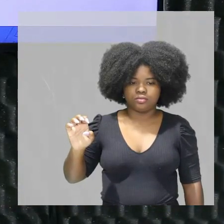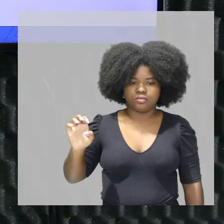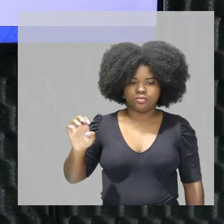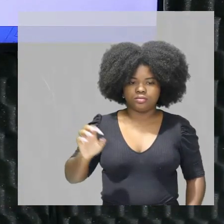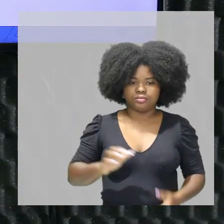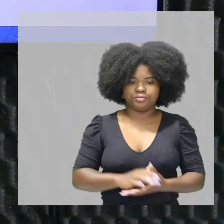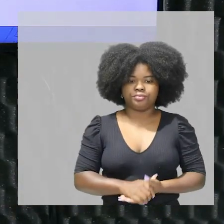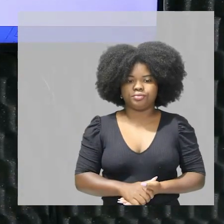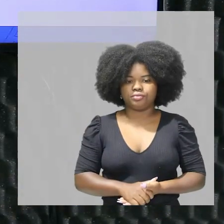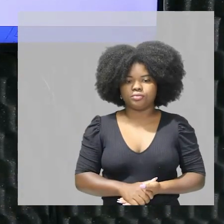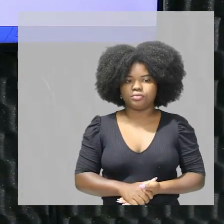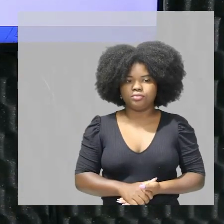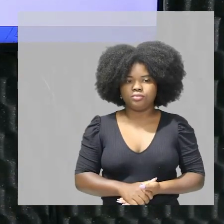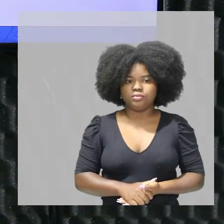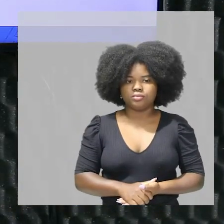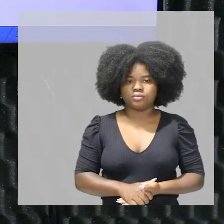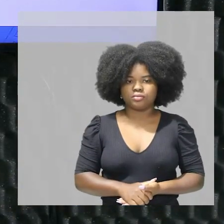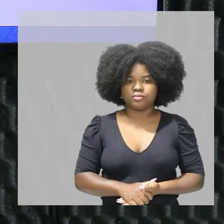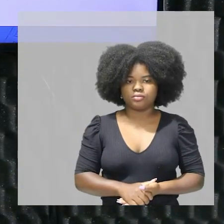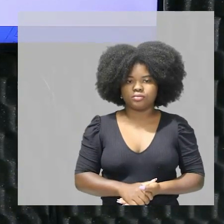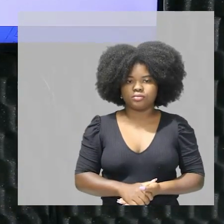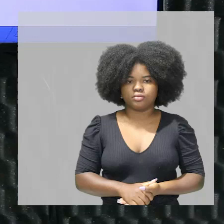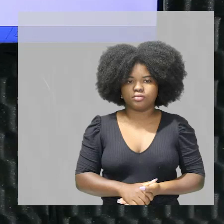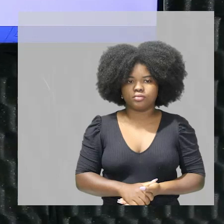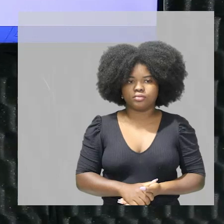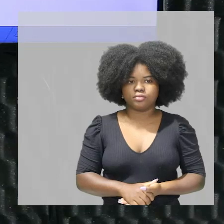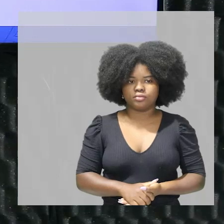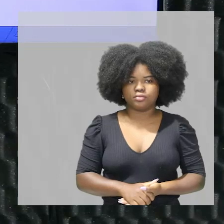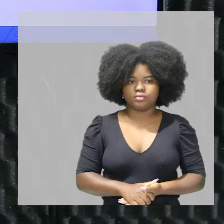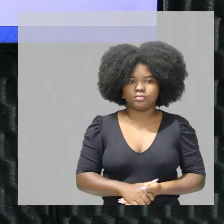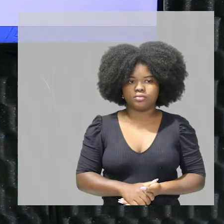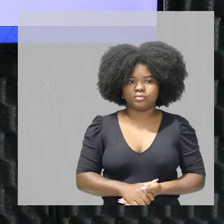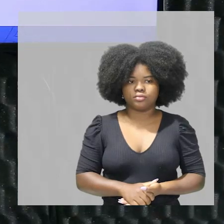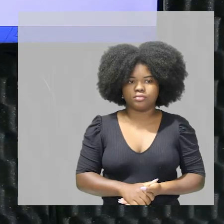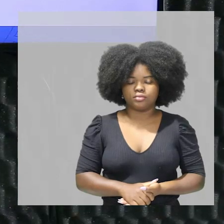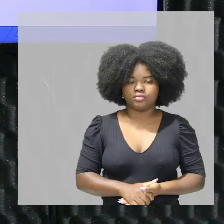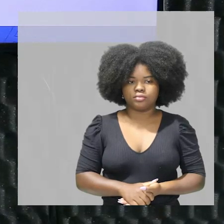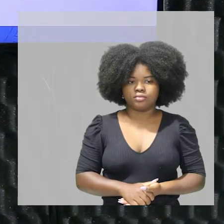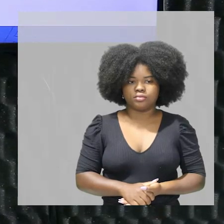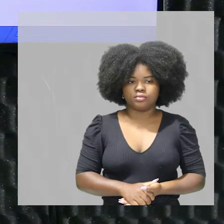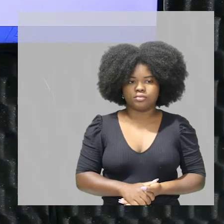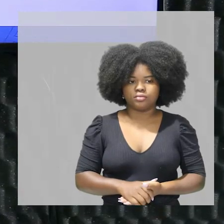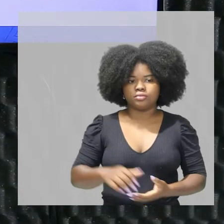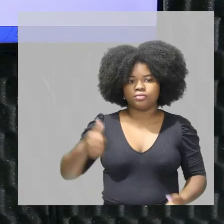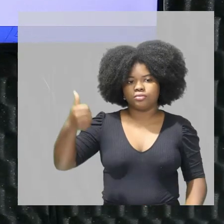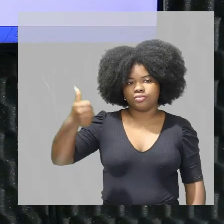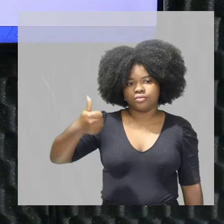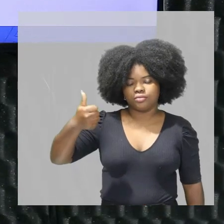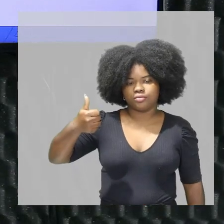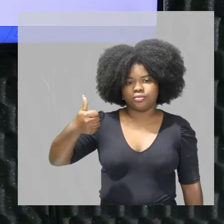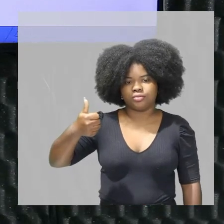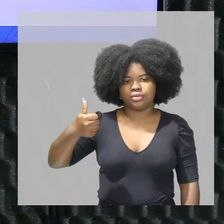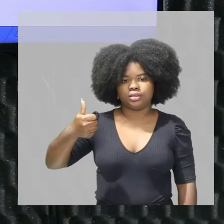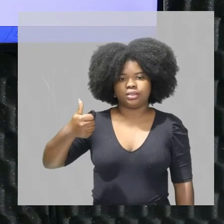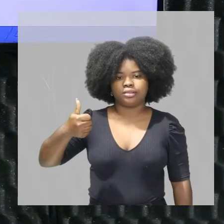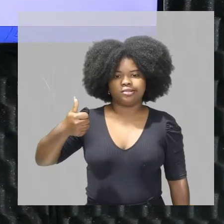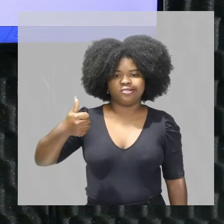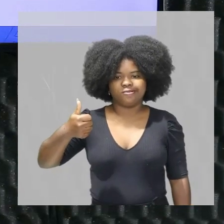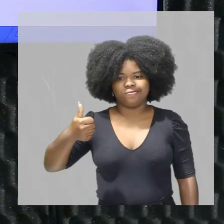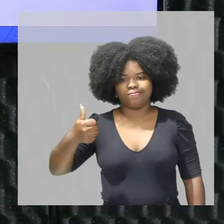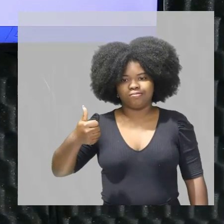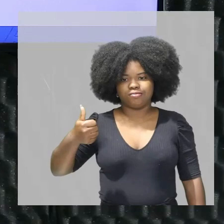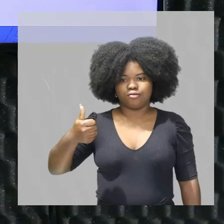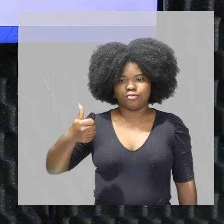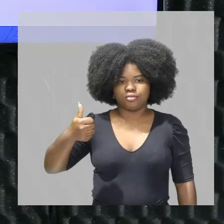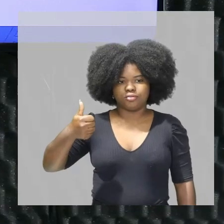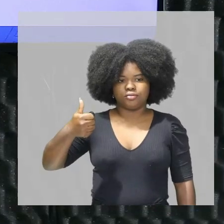um em indução olha só tá vamos lá a medicina inútil meu tio gastou